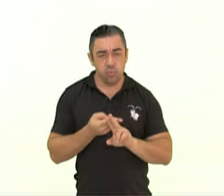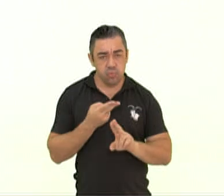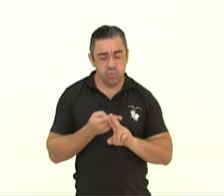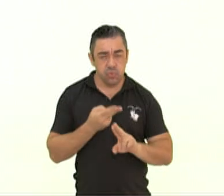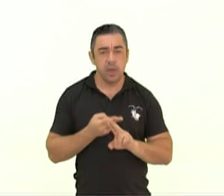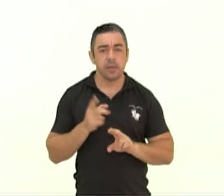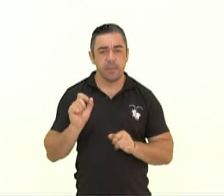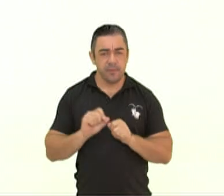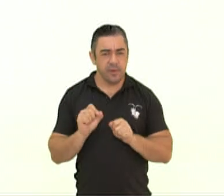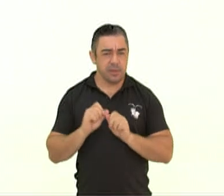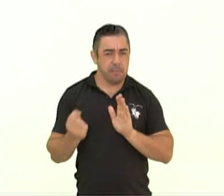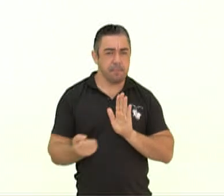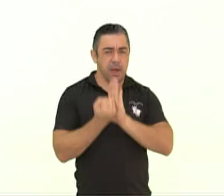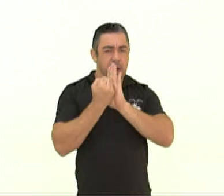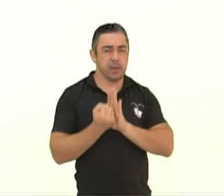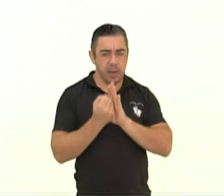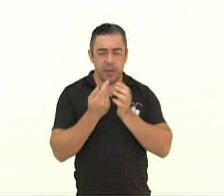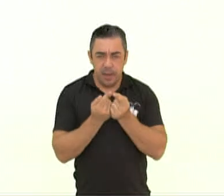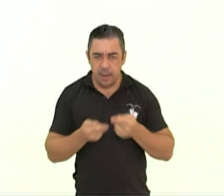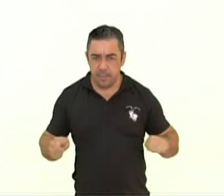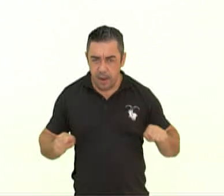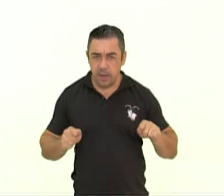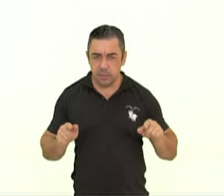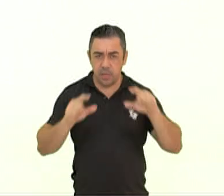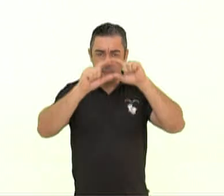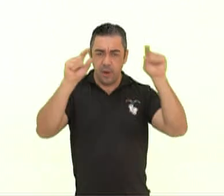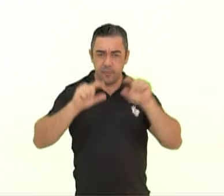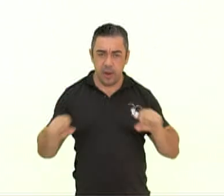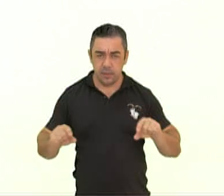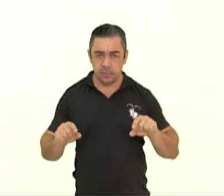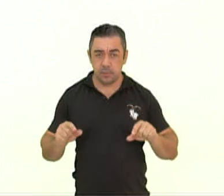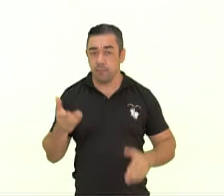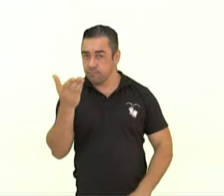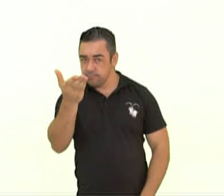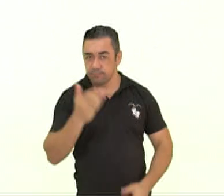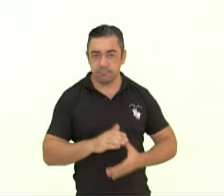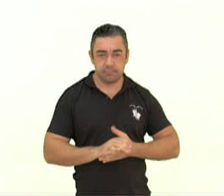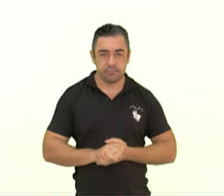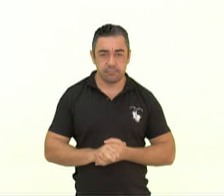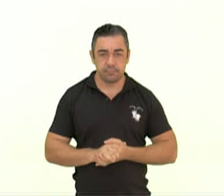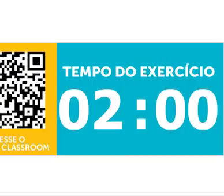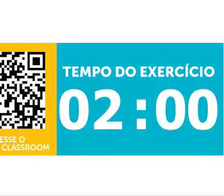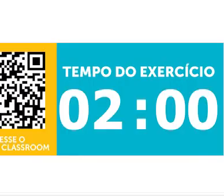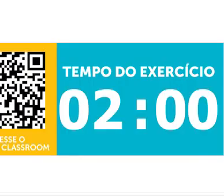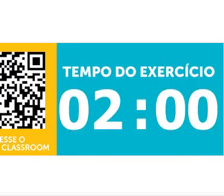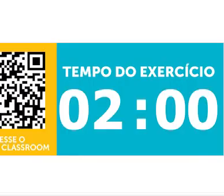usadas para marcar as relações gramaticais entre as orações? Agora é com vocês.